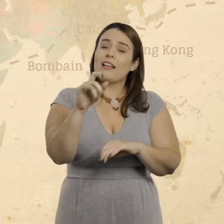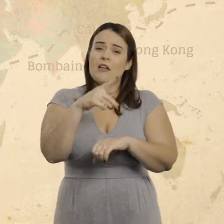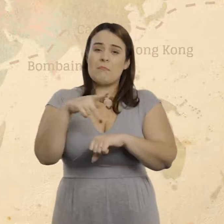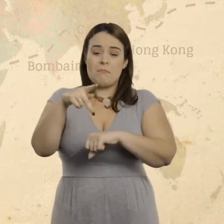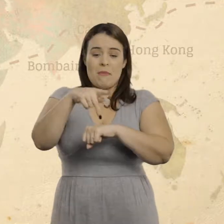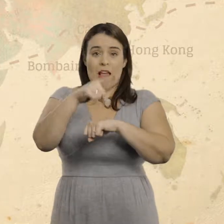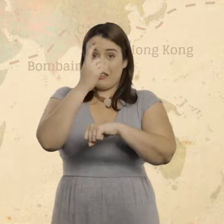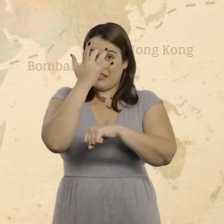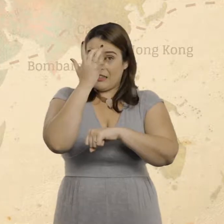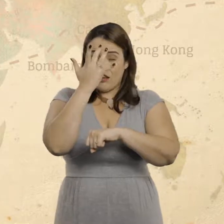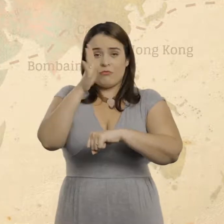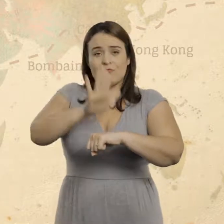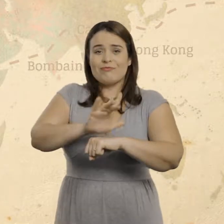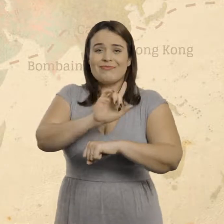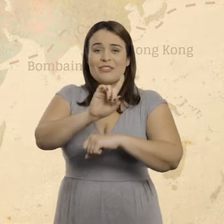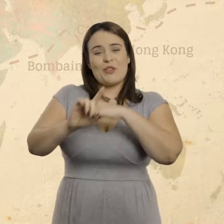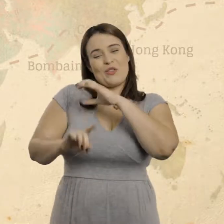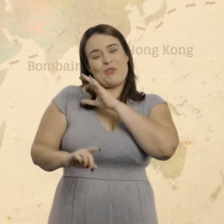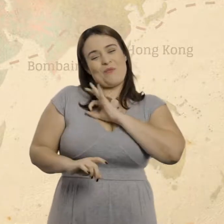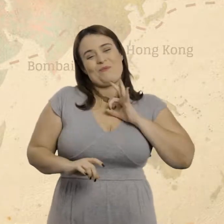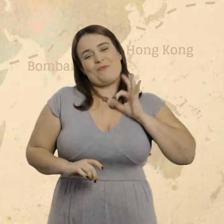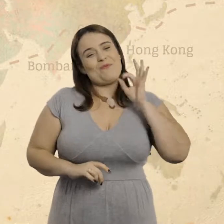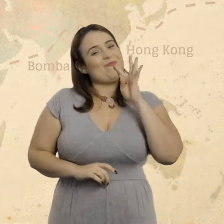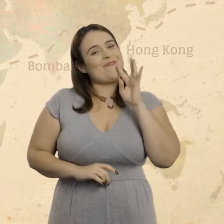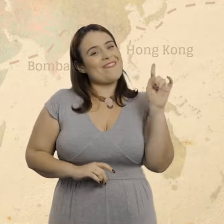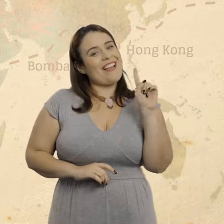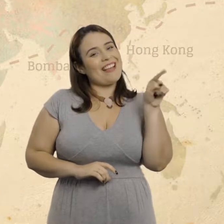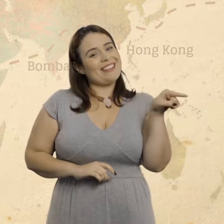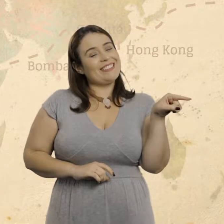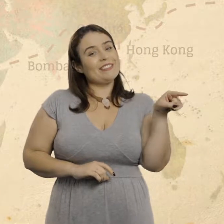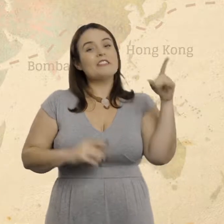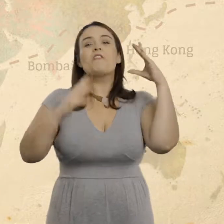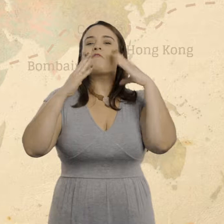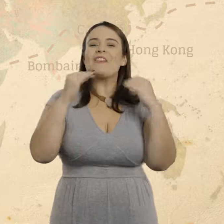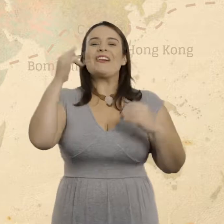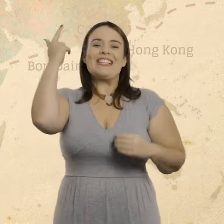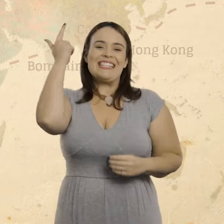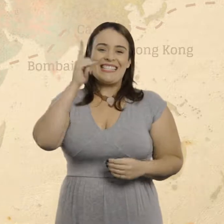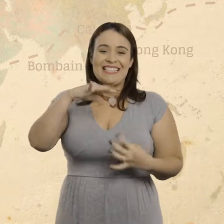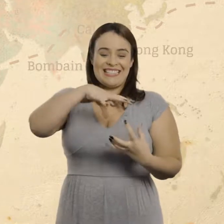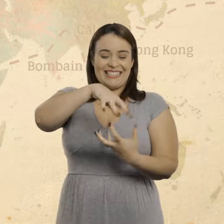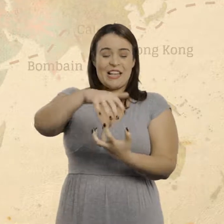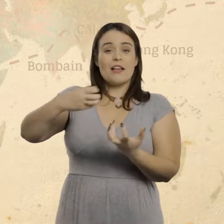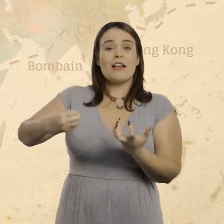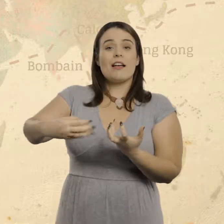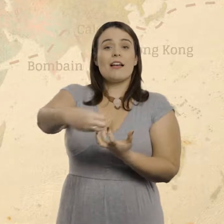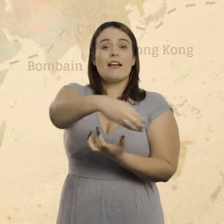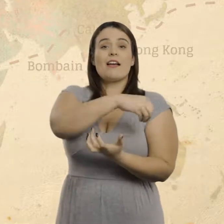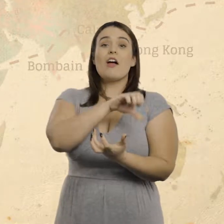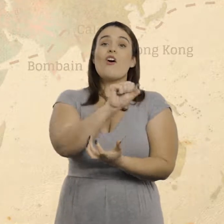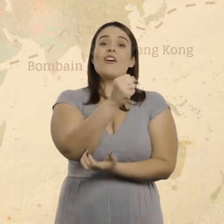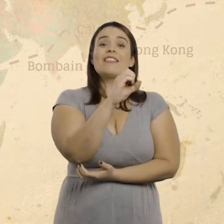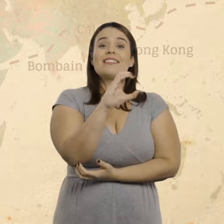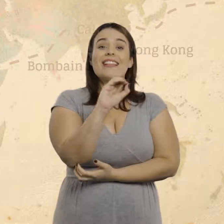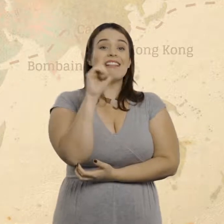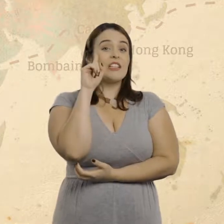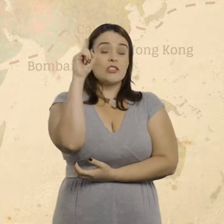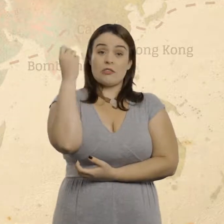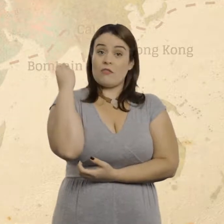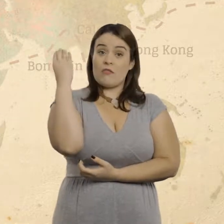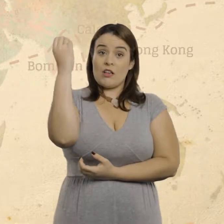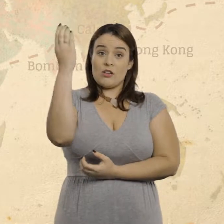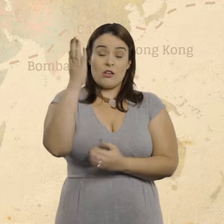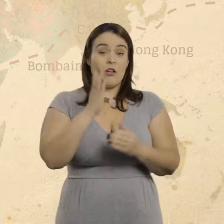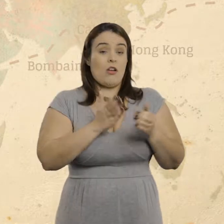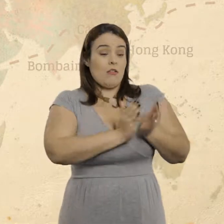tivessem passado na Índia, não teriam conhecido Aouda. O Sr. Fogg deu a volta ao mundo em 80 dias.